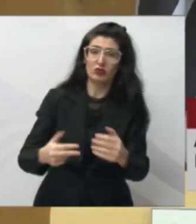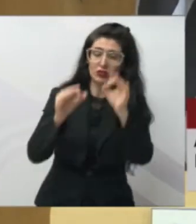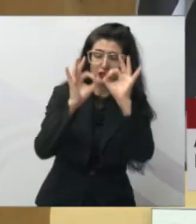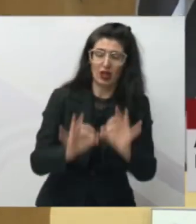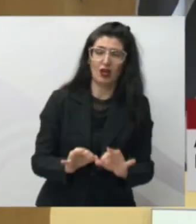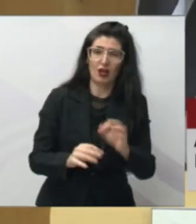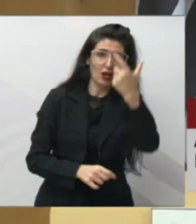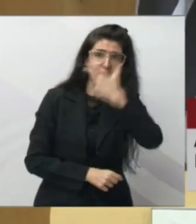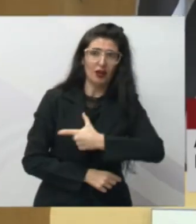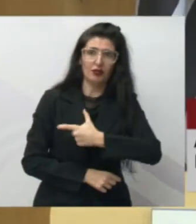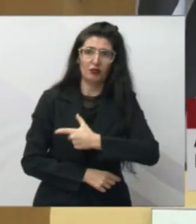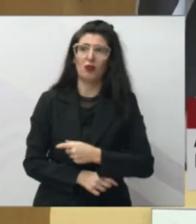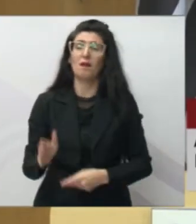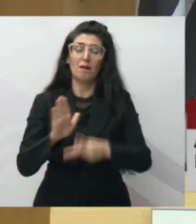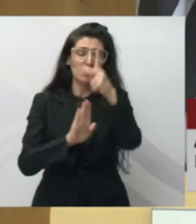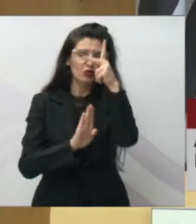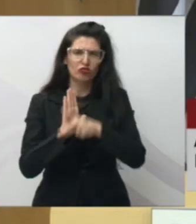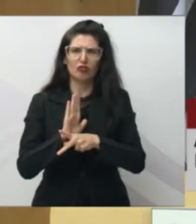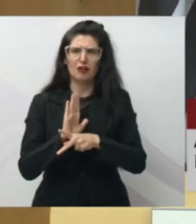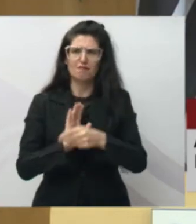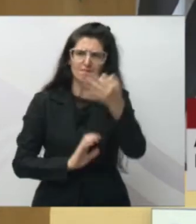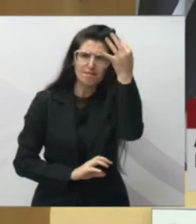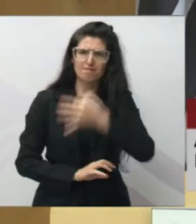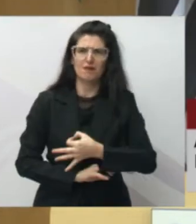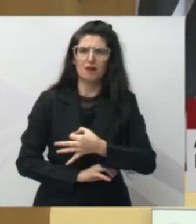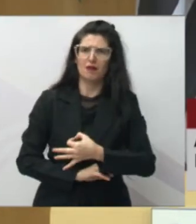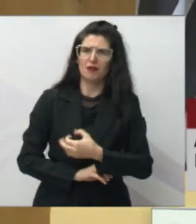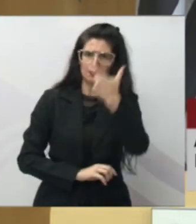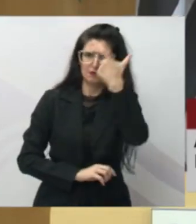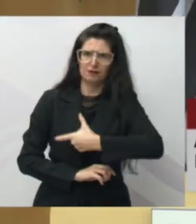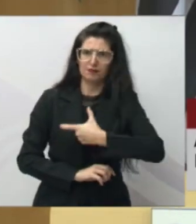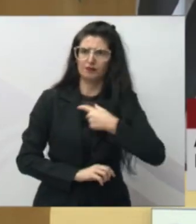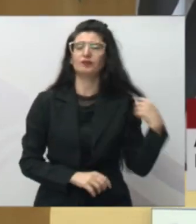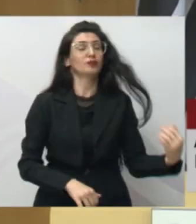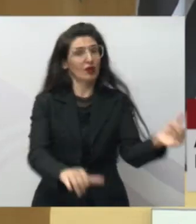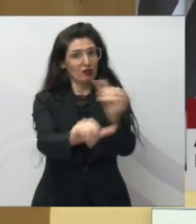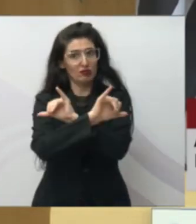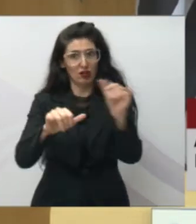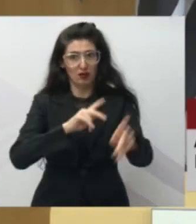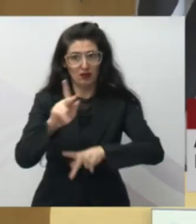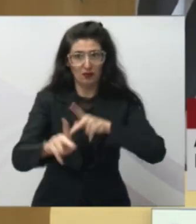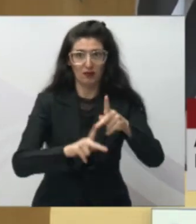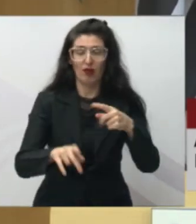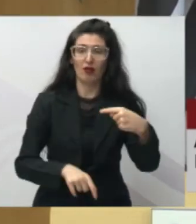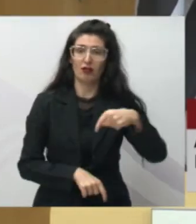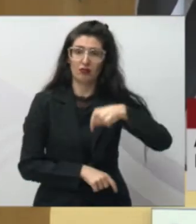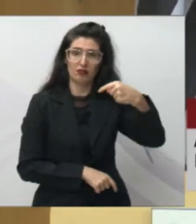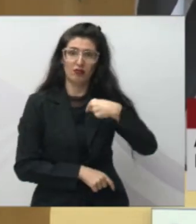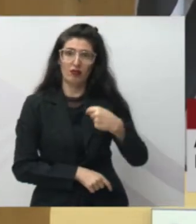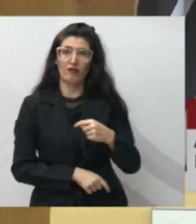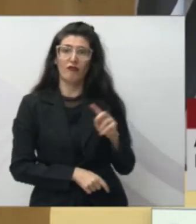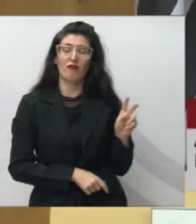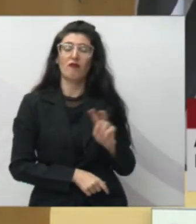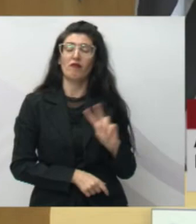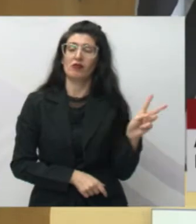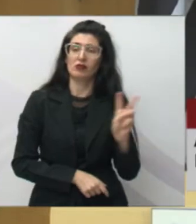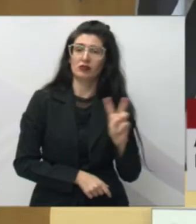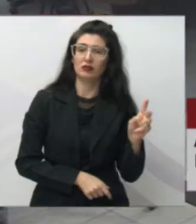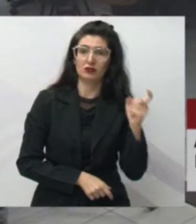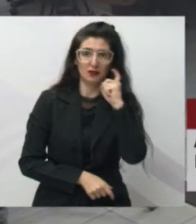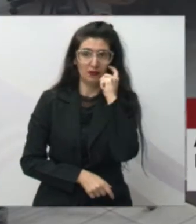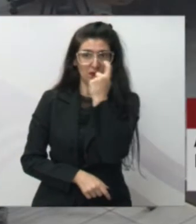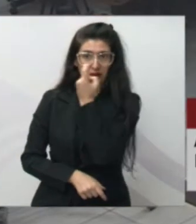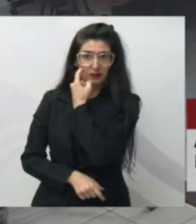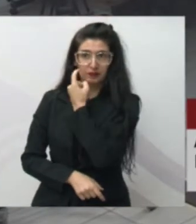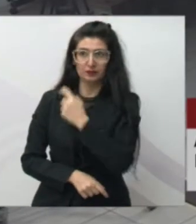sério disso aí. Quero dizer a vocês, população, quem está falando aqui é o vereador do Parque Minha Lua, e a gente